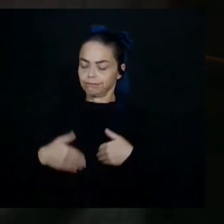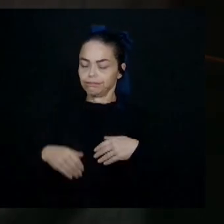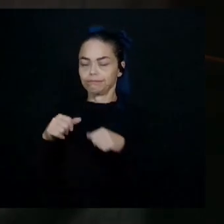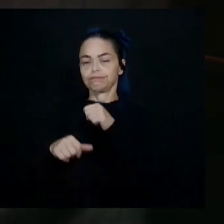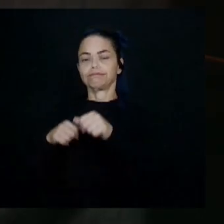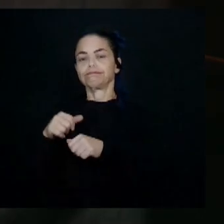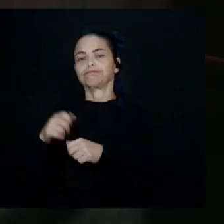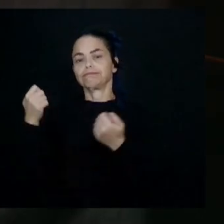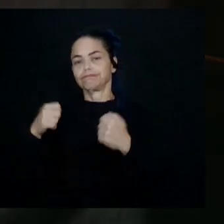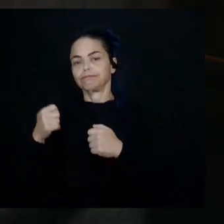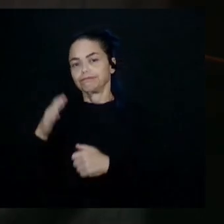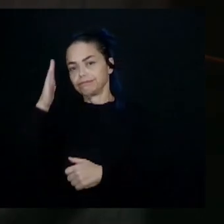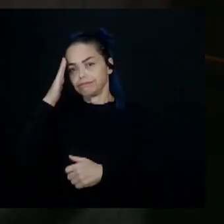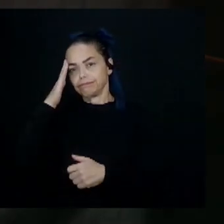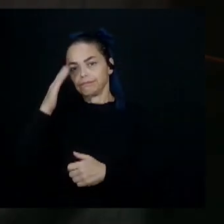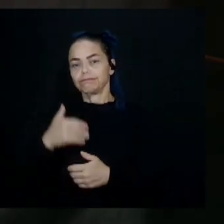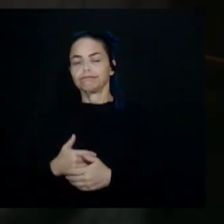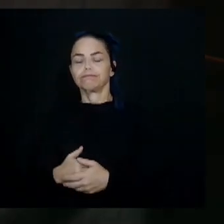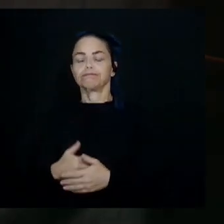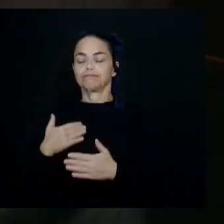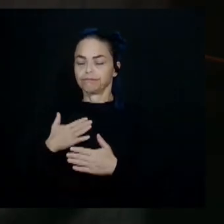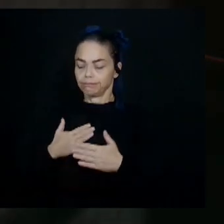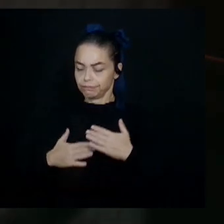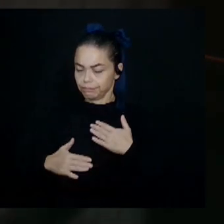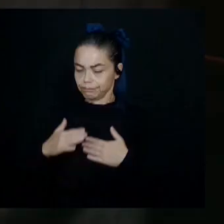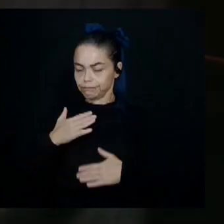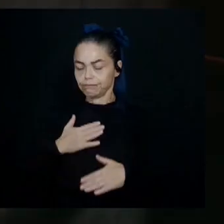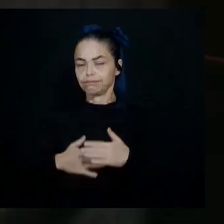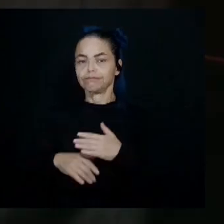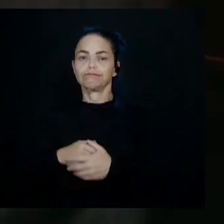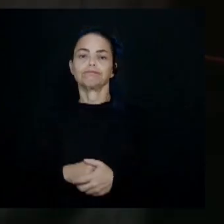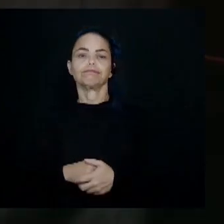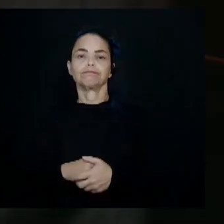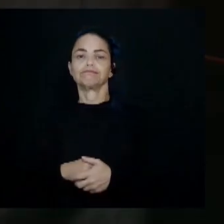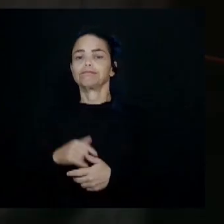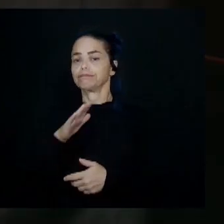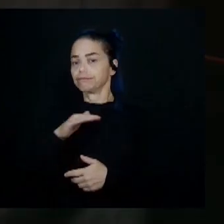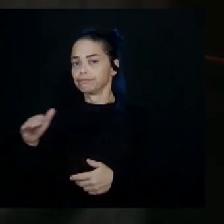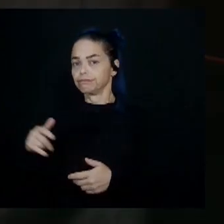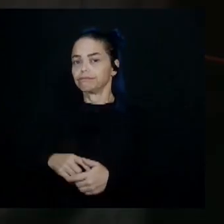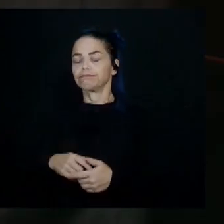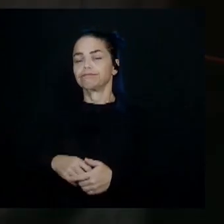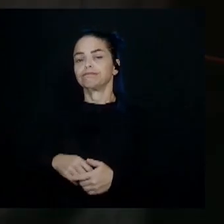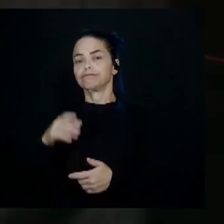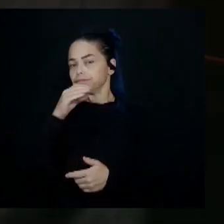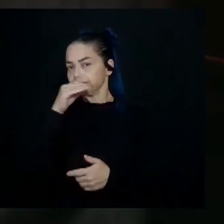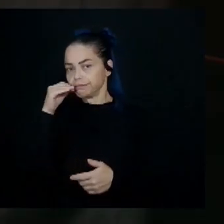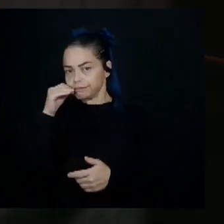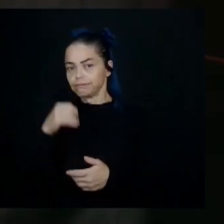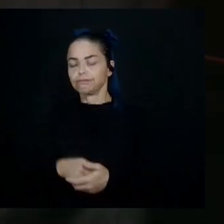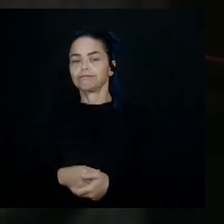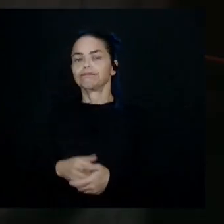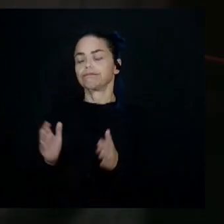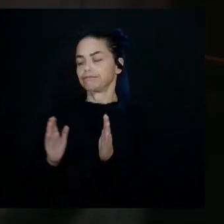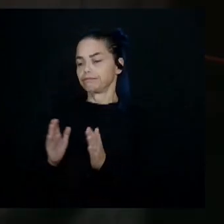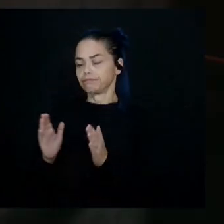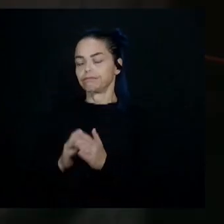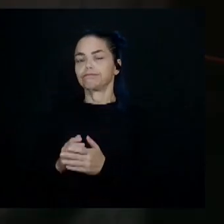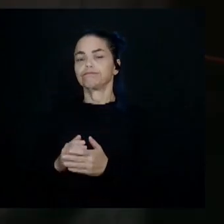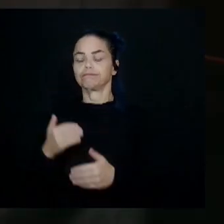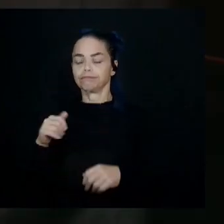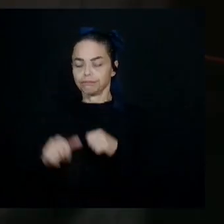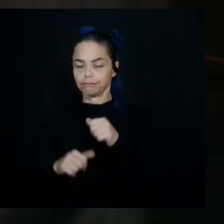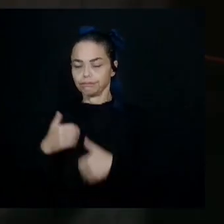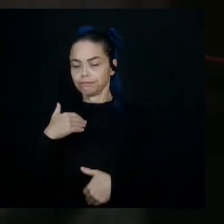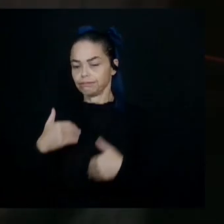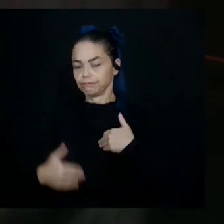ir com bastante calma. Agora, a gente está falando de crianças e adolescentes nessa fase de puberdade precoce.